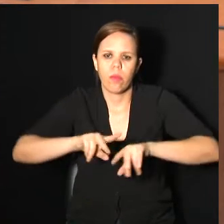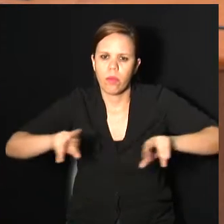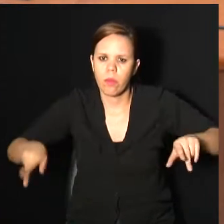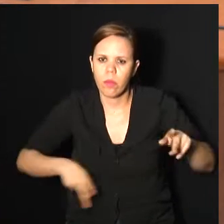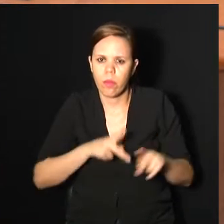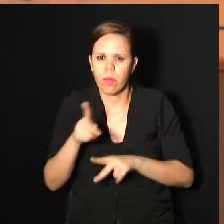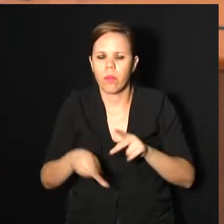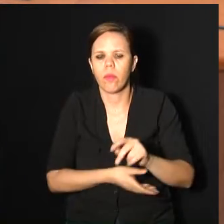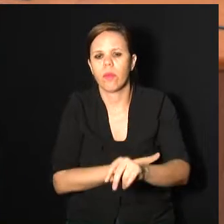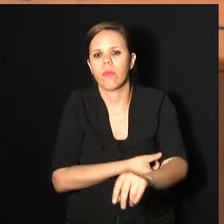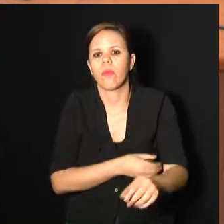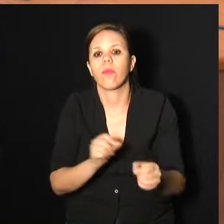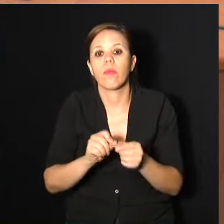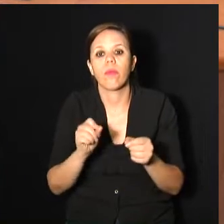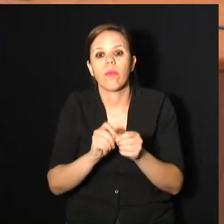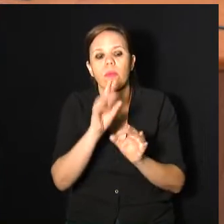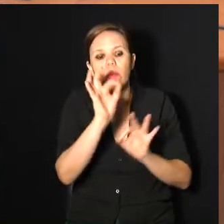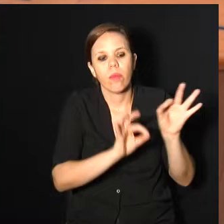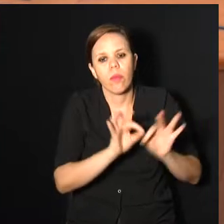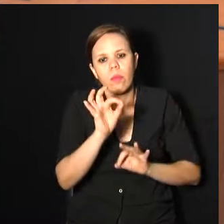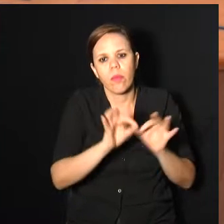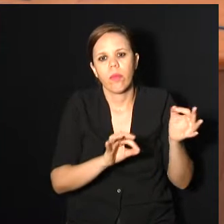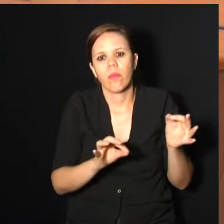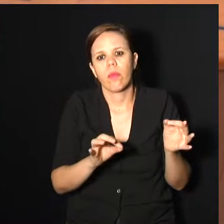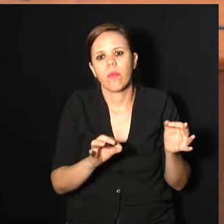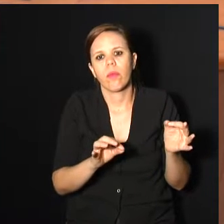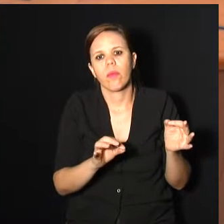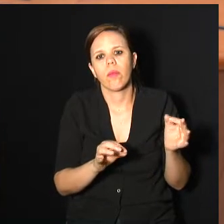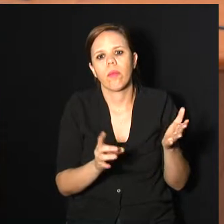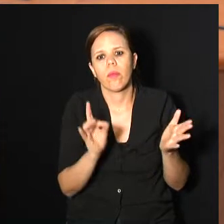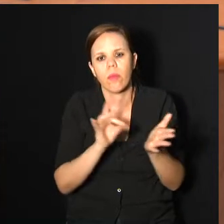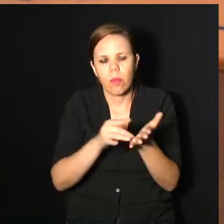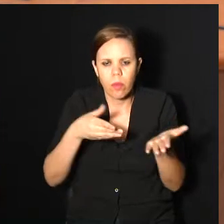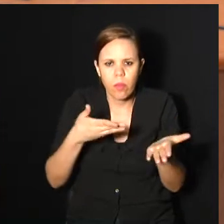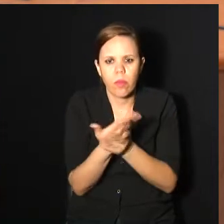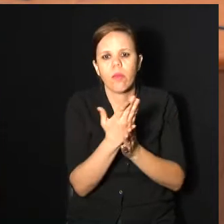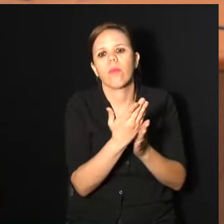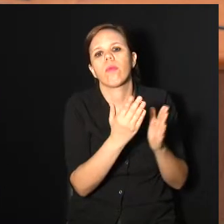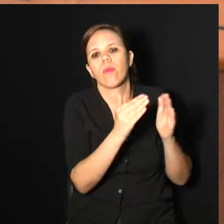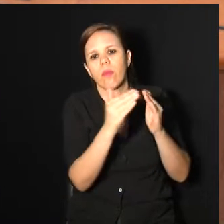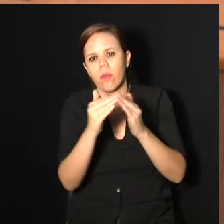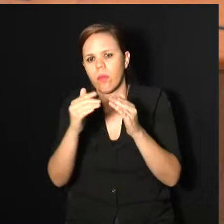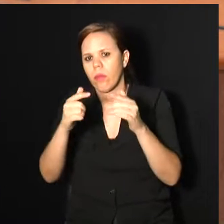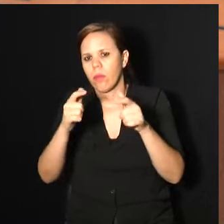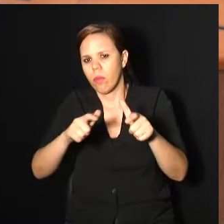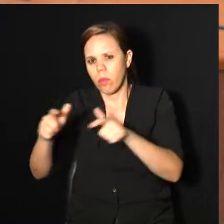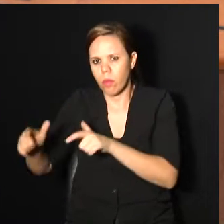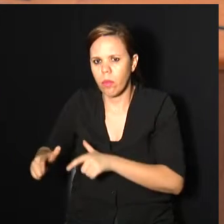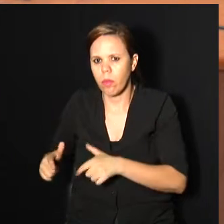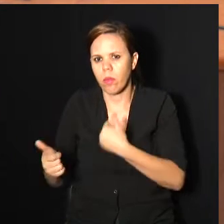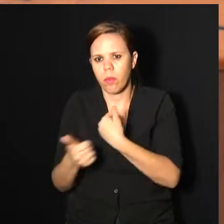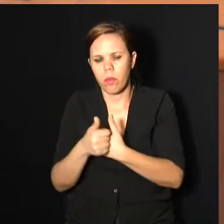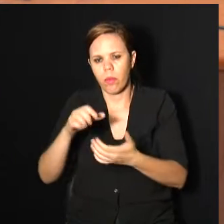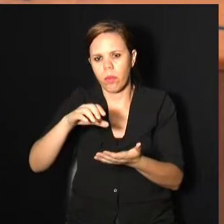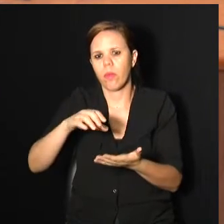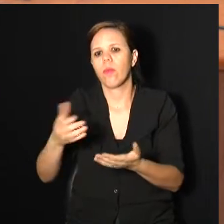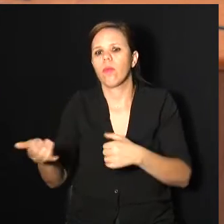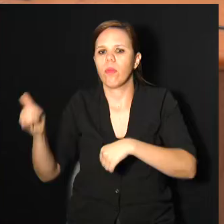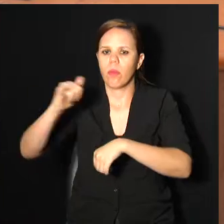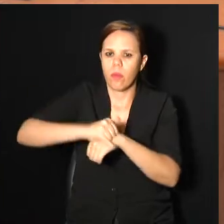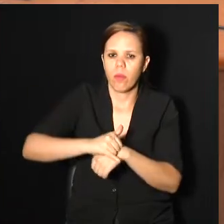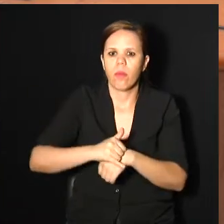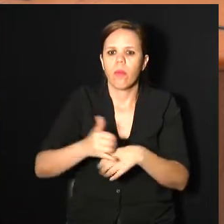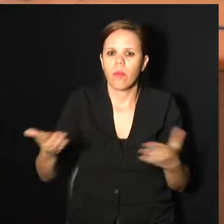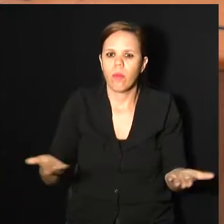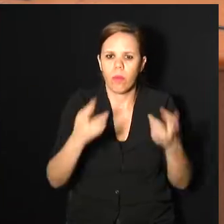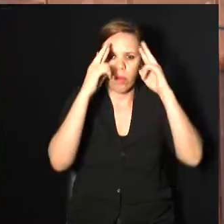entes, a fim de fazer a regularização fundiária na nossa cidade, fazer a regularização fundiária na região do entorno do aeroporto e levar a dignidade